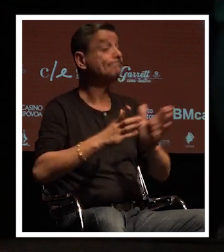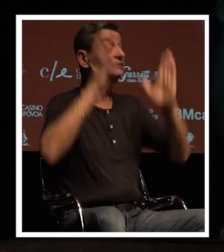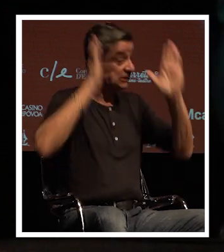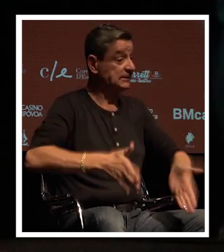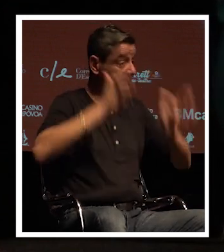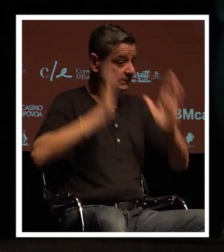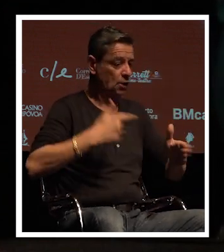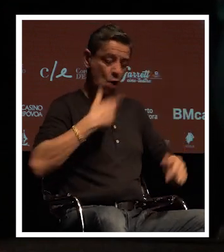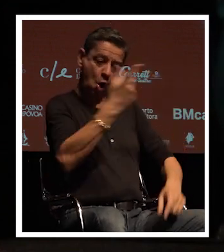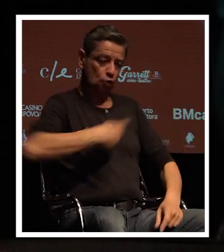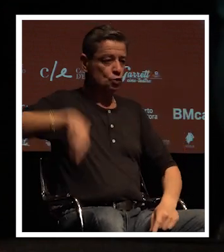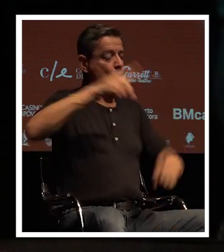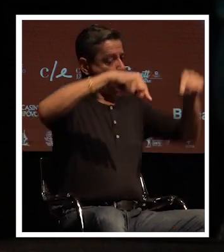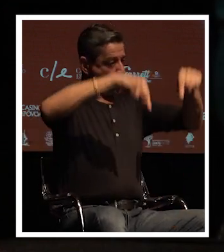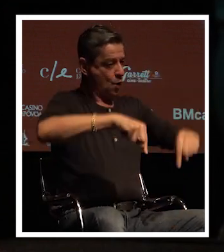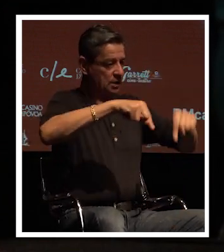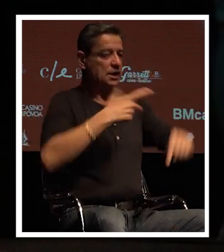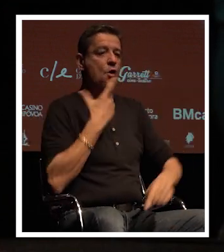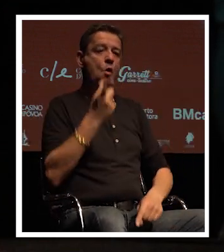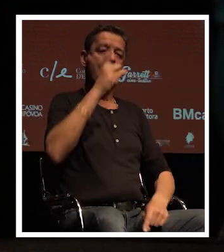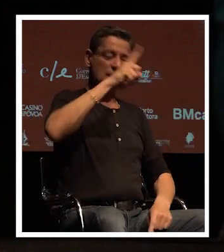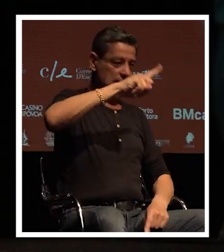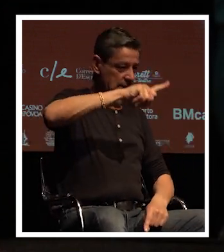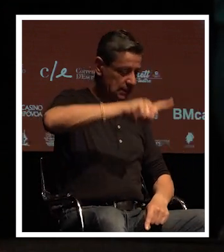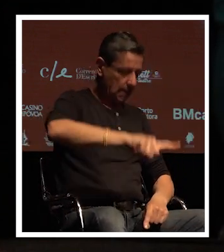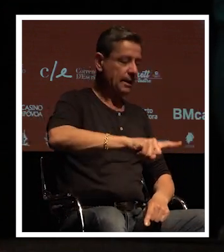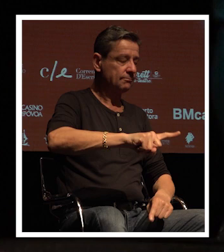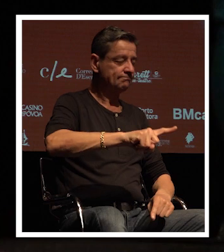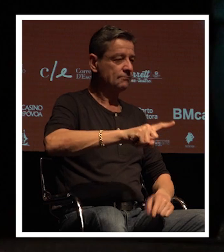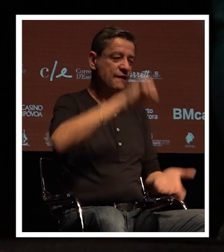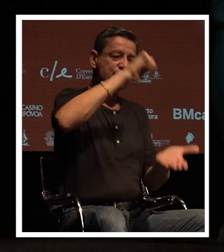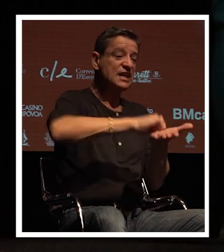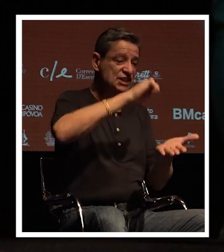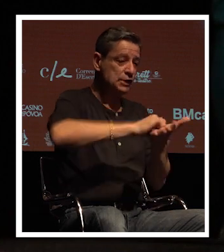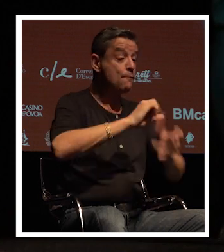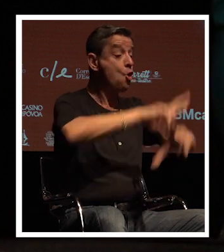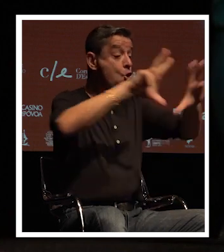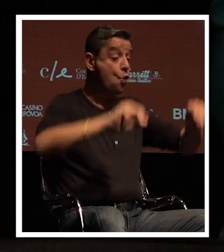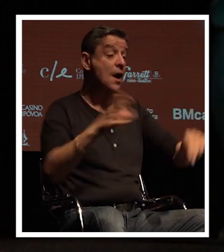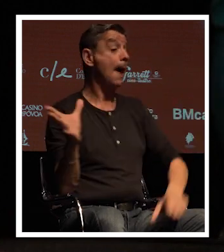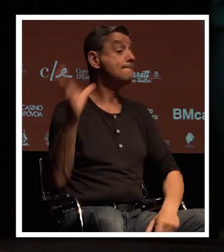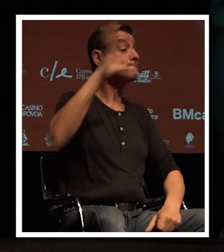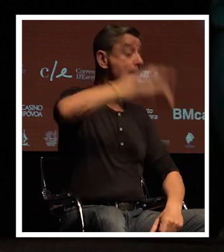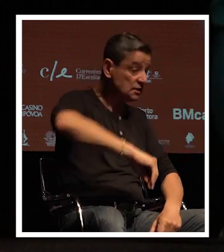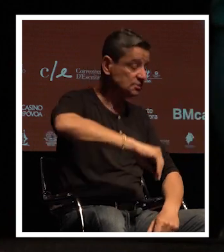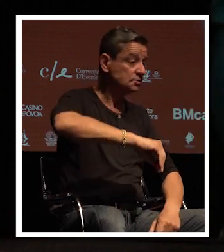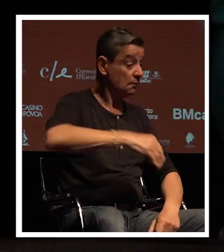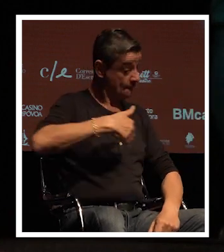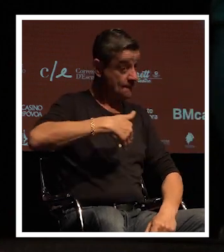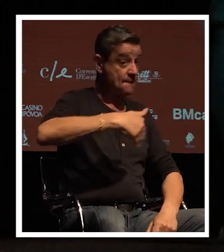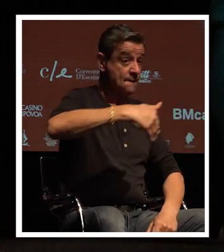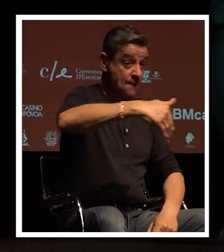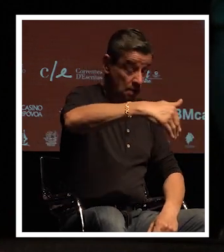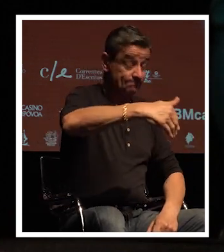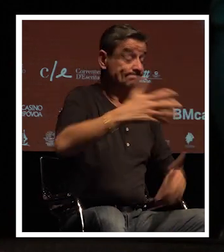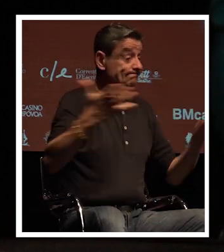hoje eventualmente temos que voltar a empunhar esse slogan e dizer fascismo nunca mais porque de facto é isso que que que se